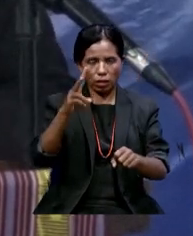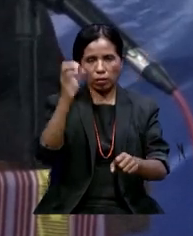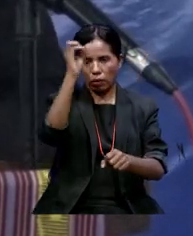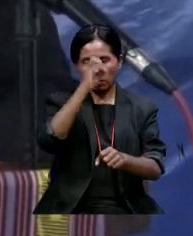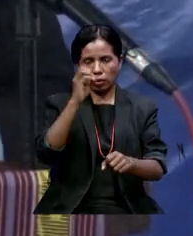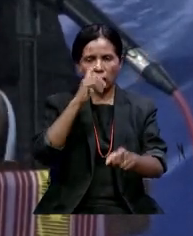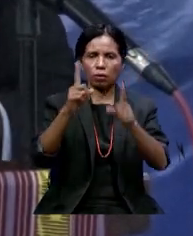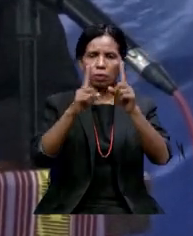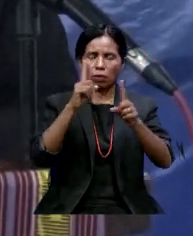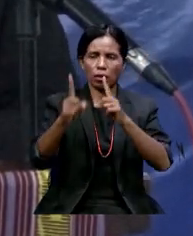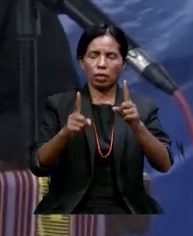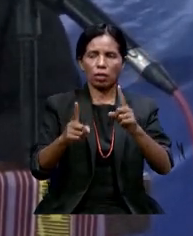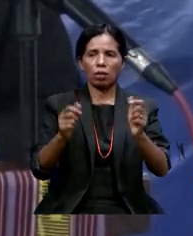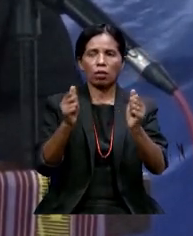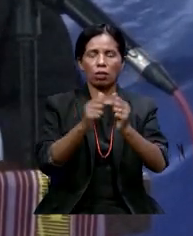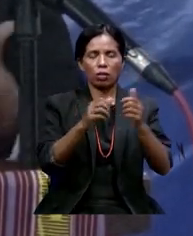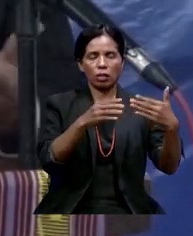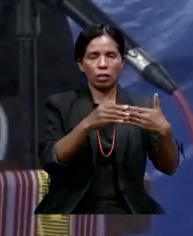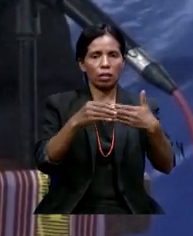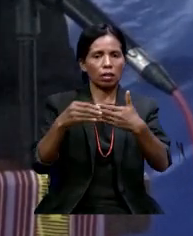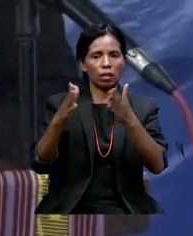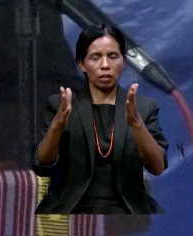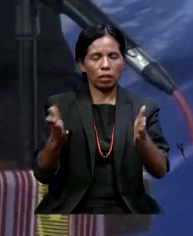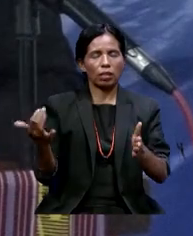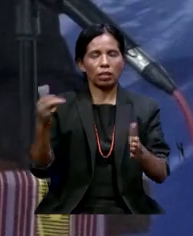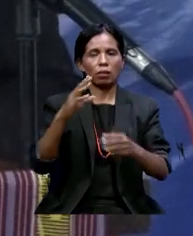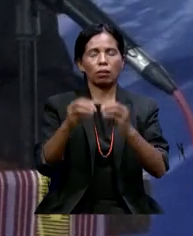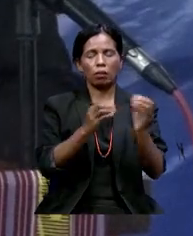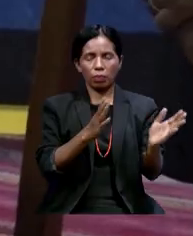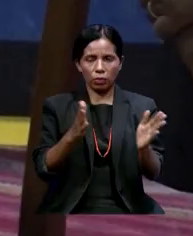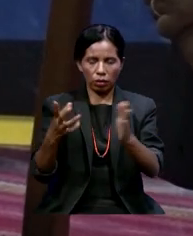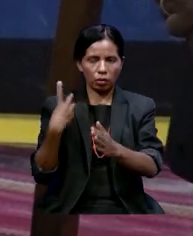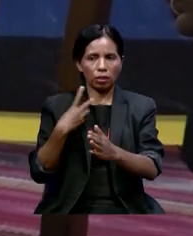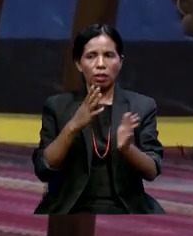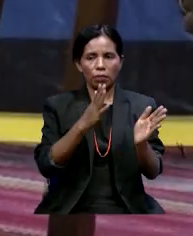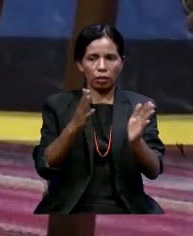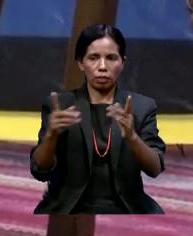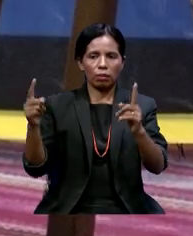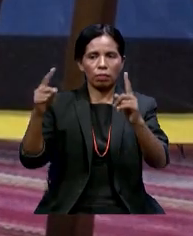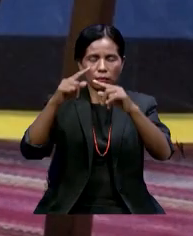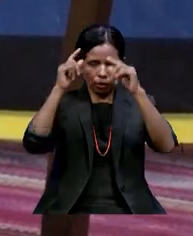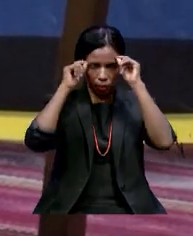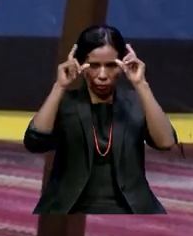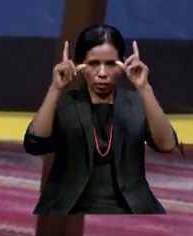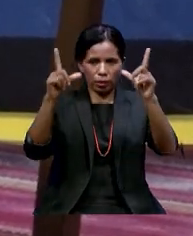atu colia, feita líder sira, quando ba processo toma, que tem a preparação, ba adesão ba